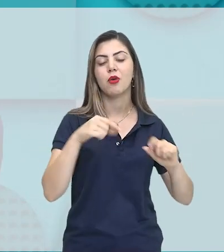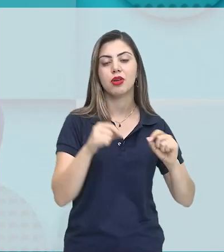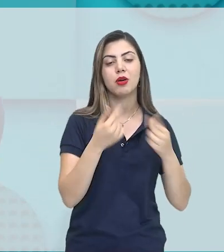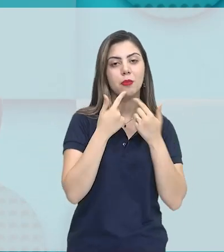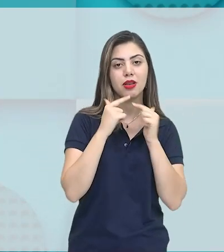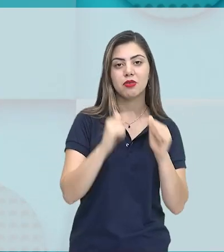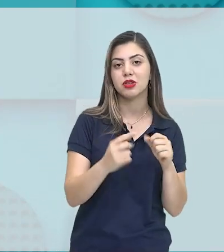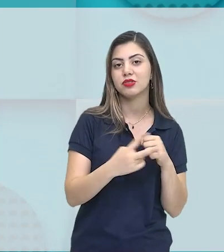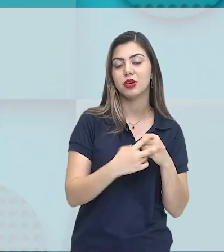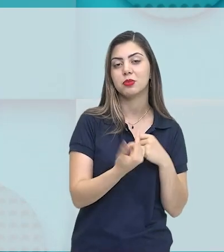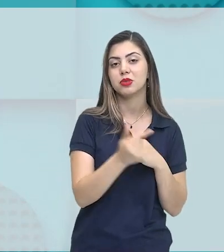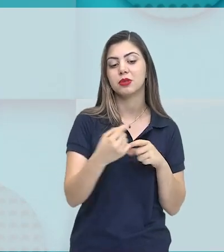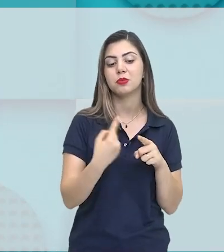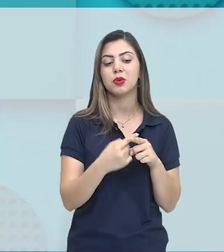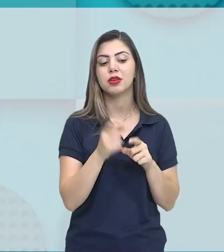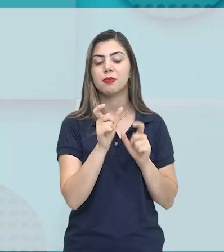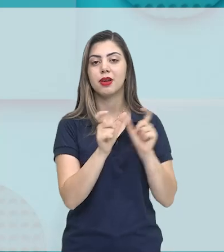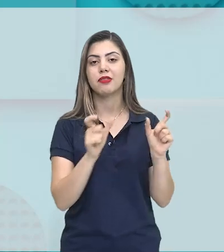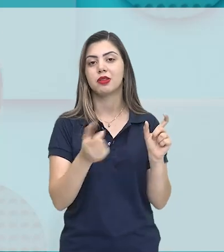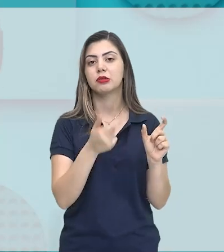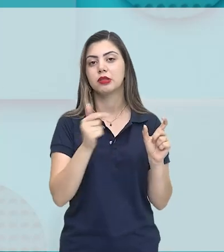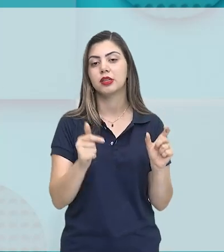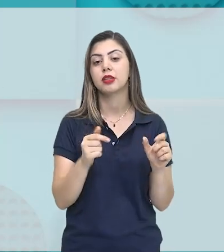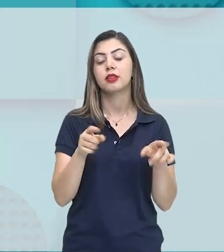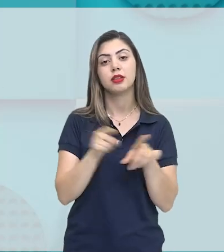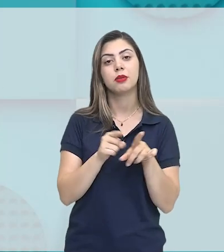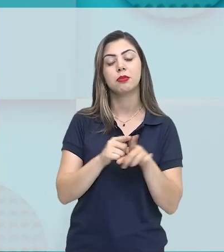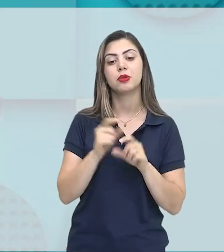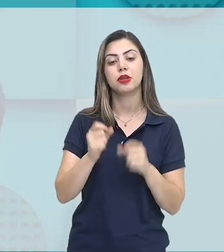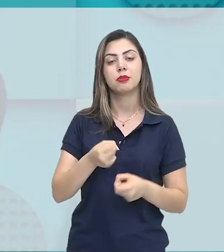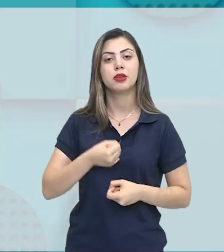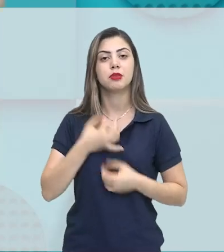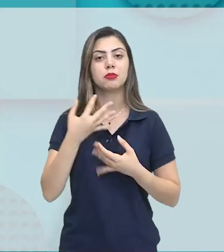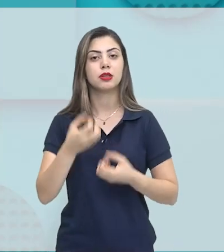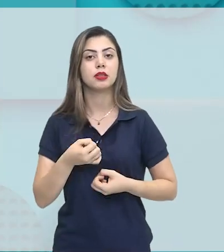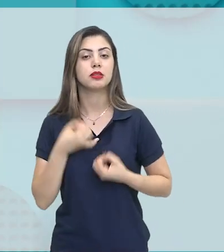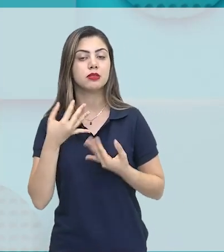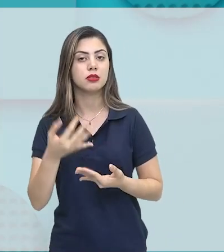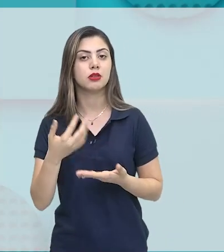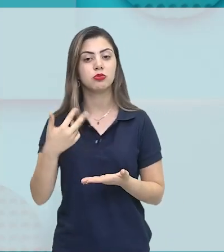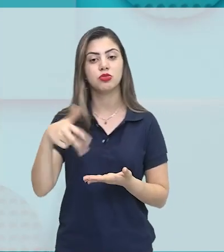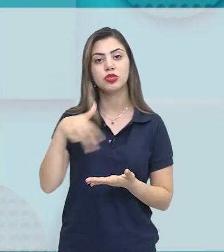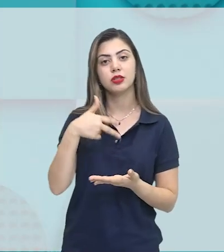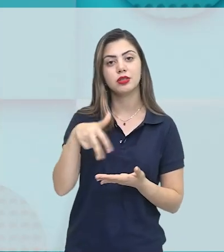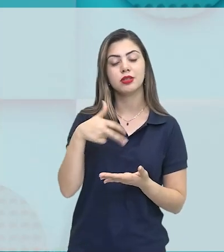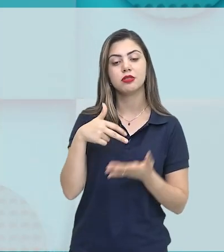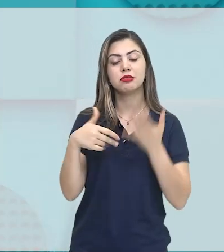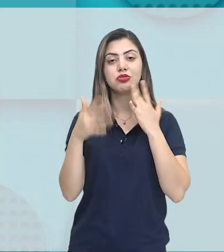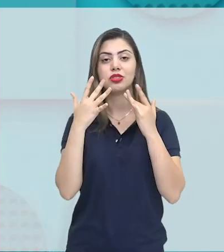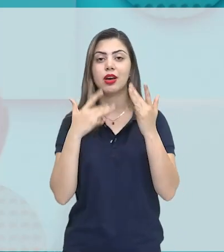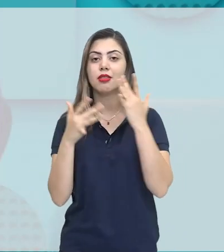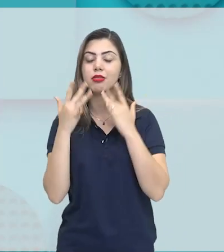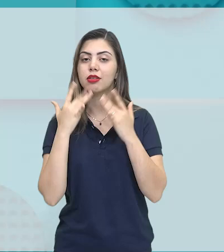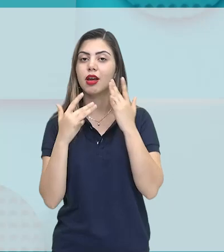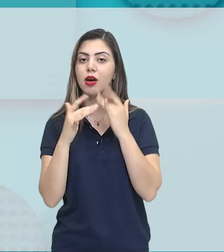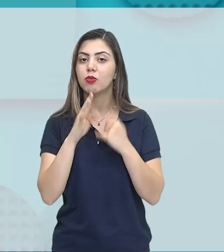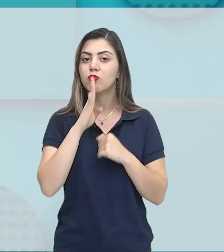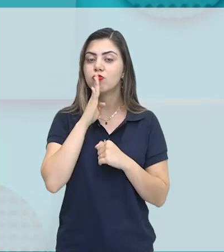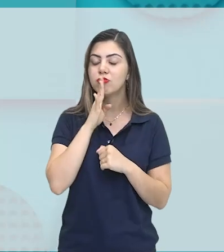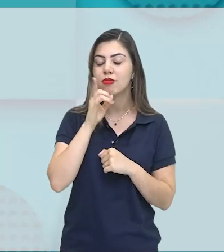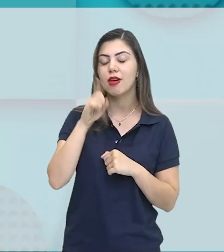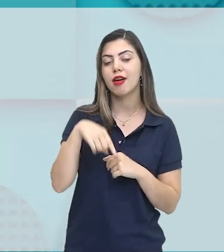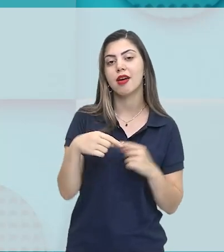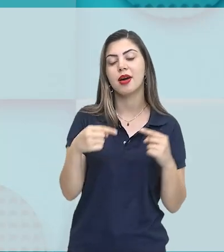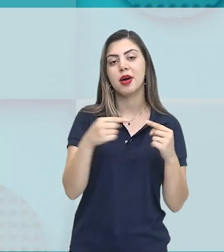Uma representação teatral sem a fala, só com os movimentos, uma mímica, isso é linguagem não